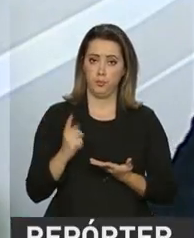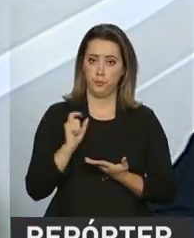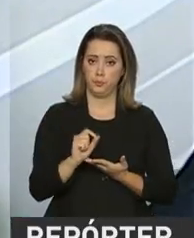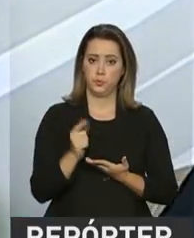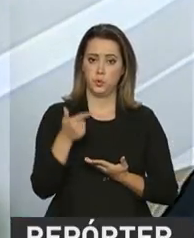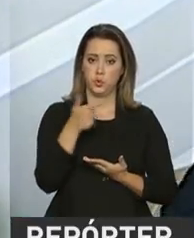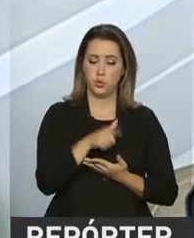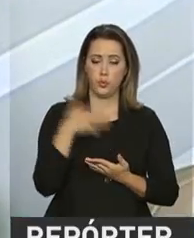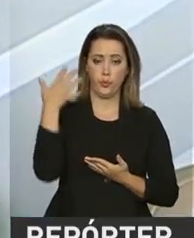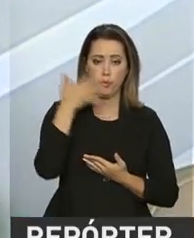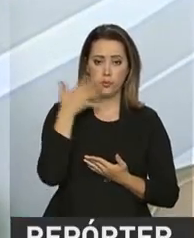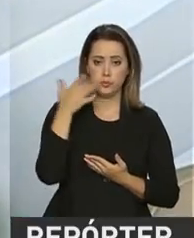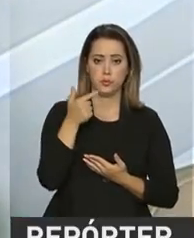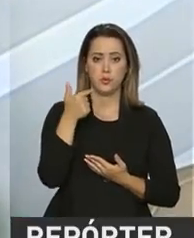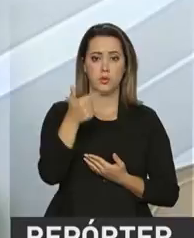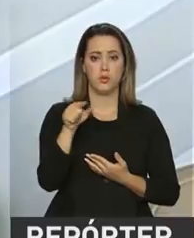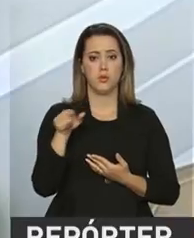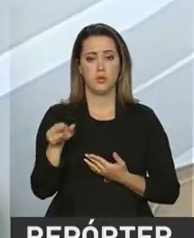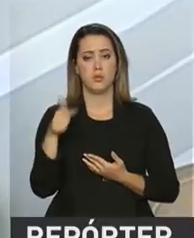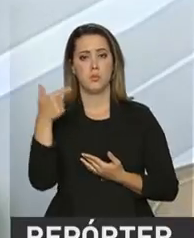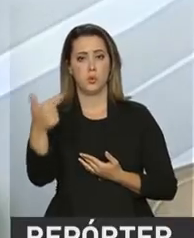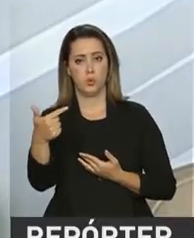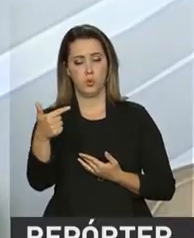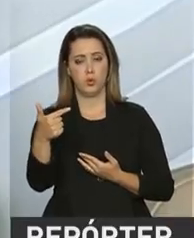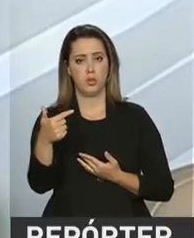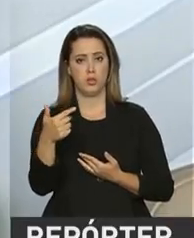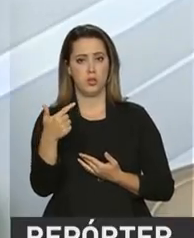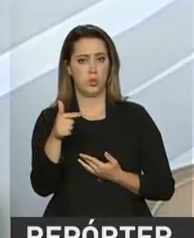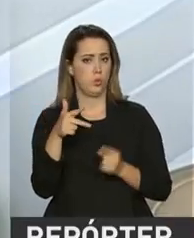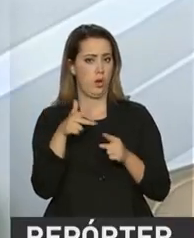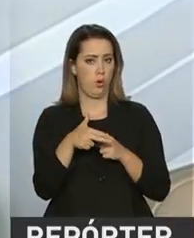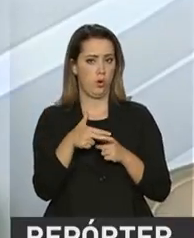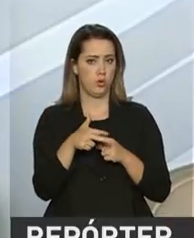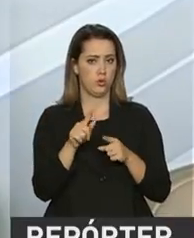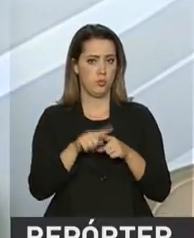de novo explicando 2.2 não é contingenciamento